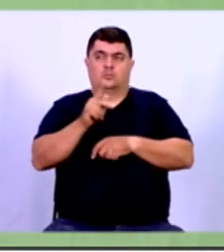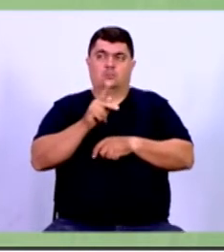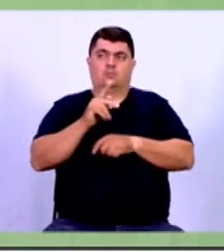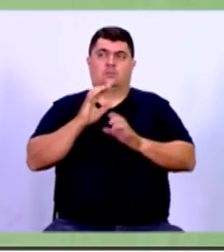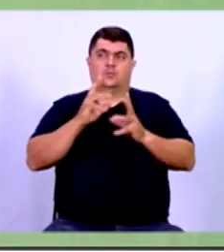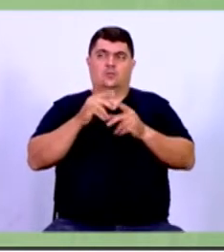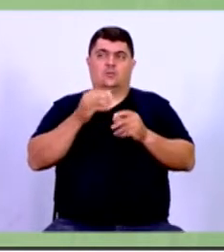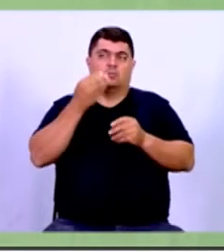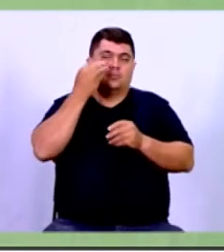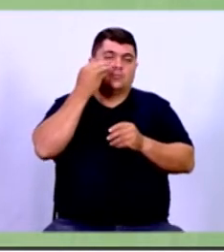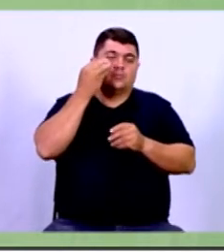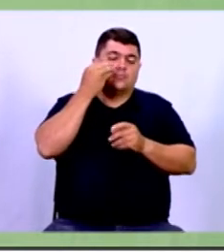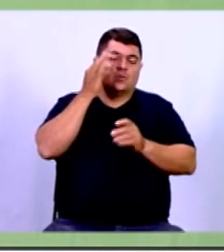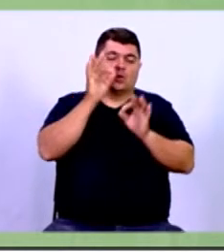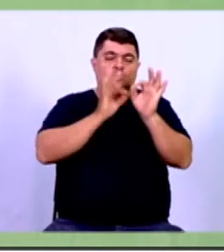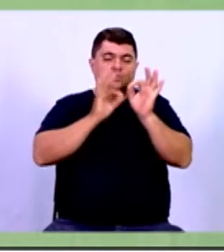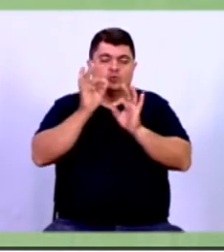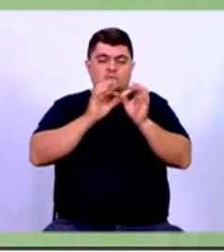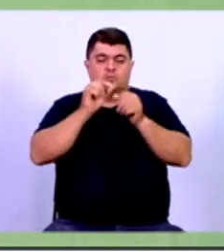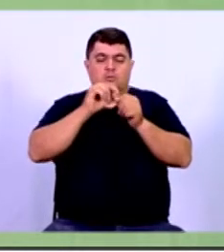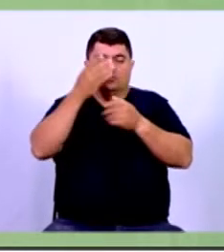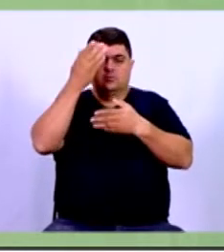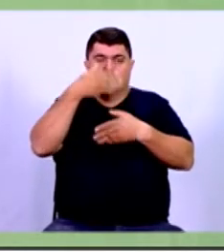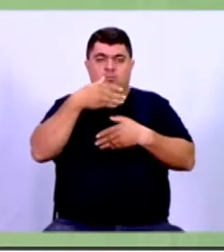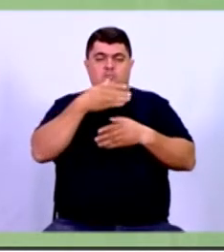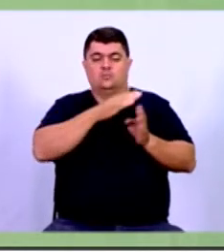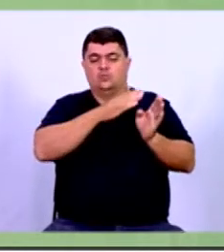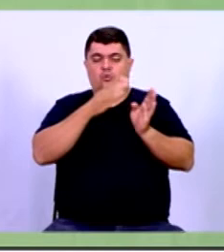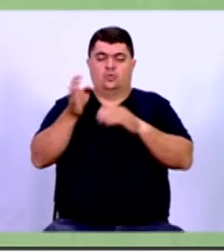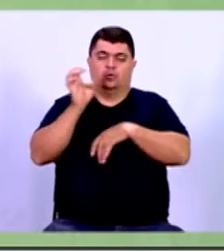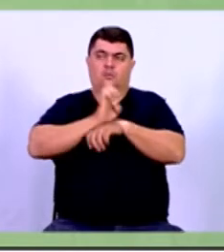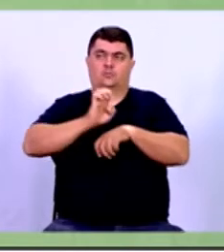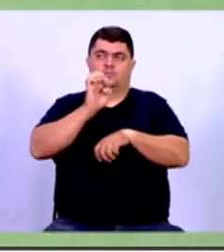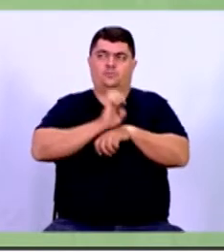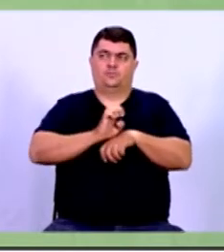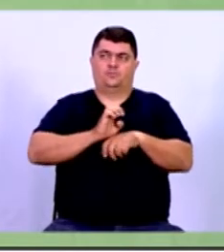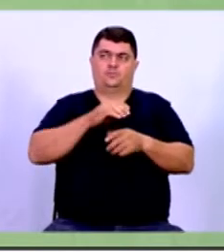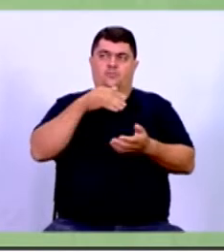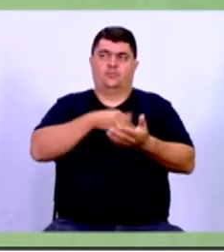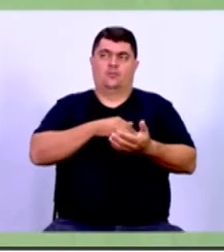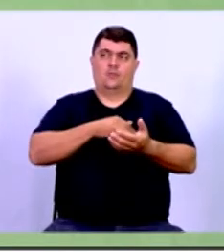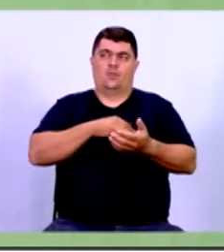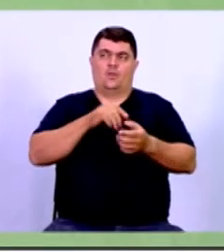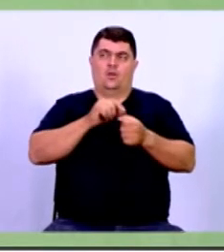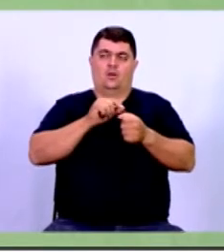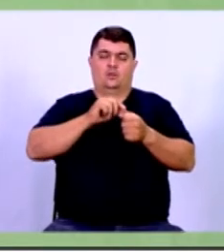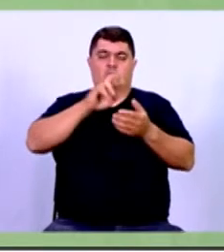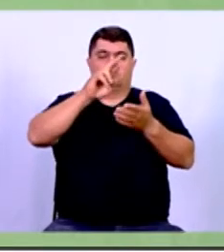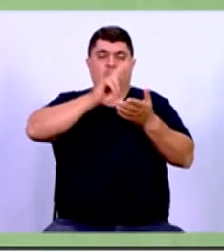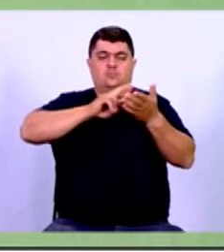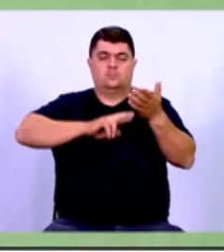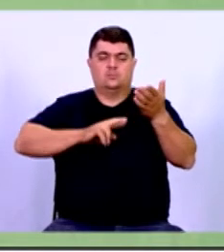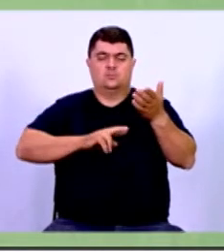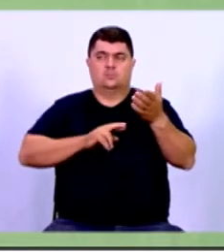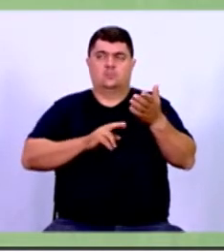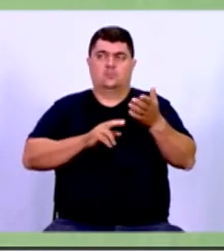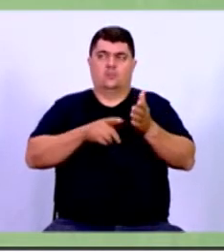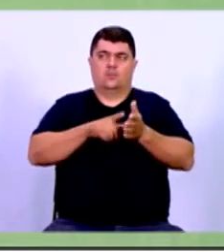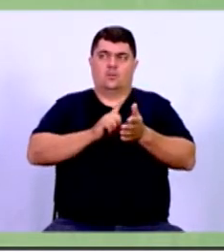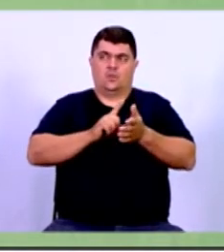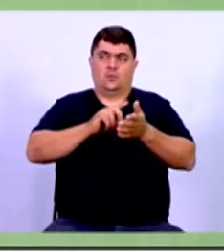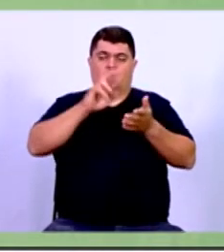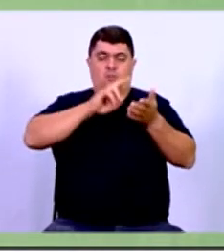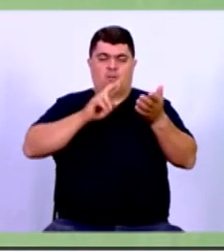esses agentes fazem a avaliação do processo do estágio. E, por fim, você vai fazer... você tem um